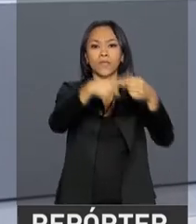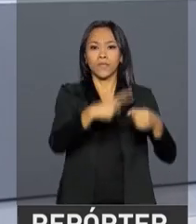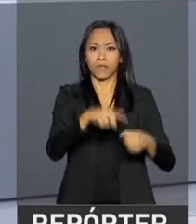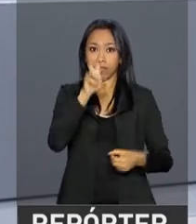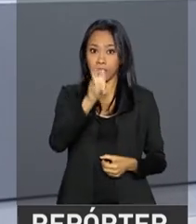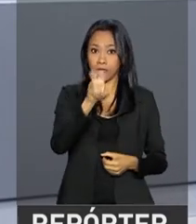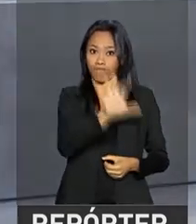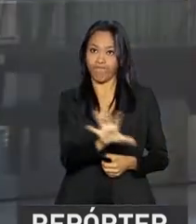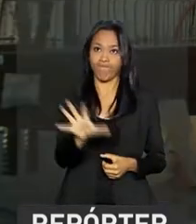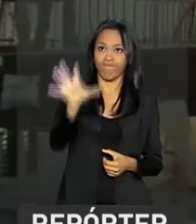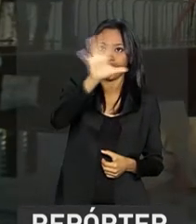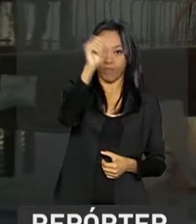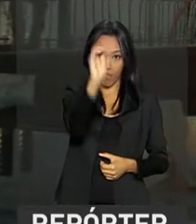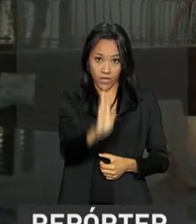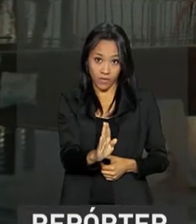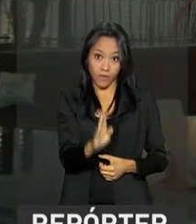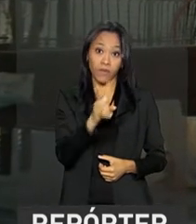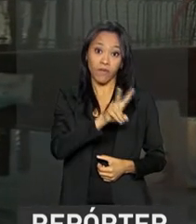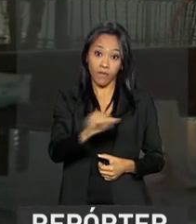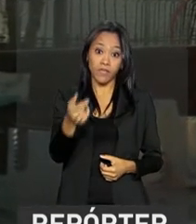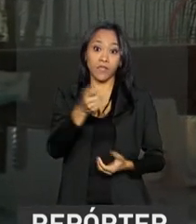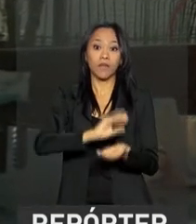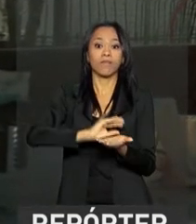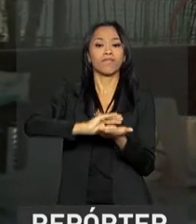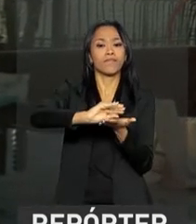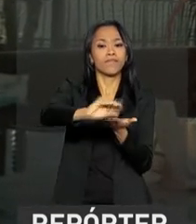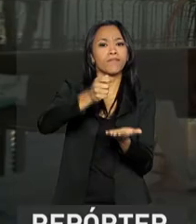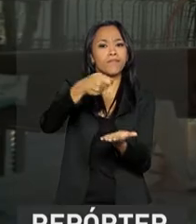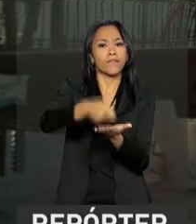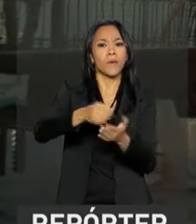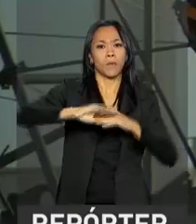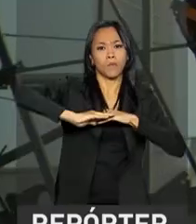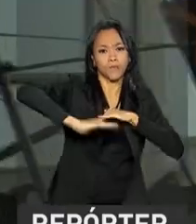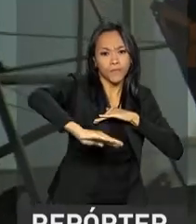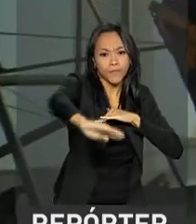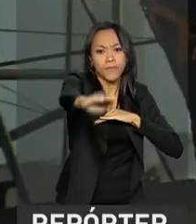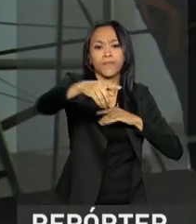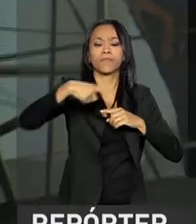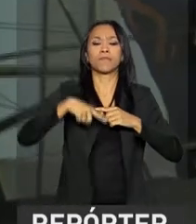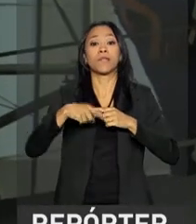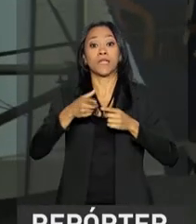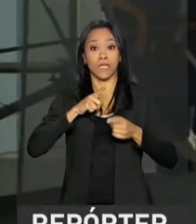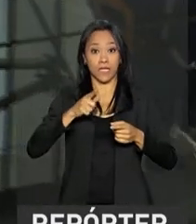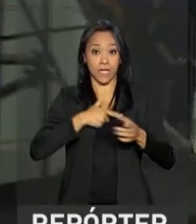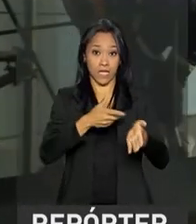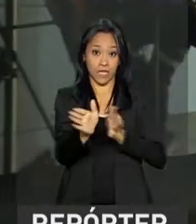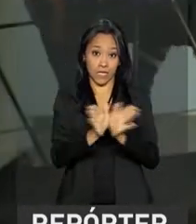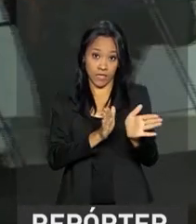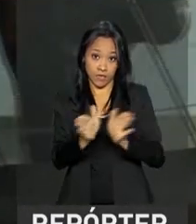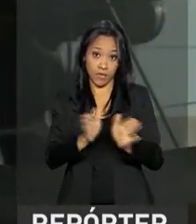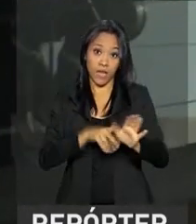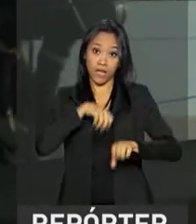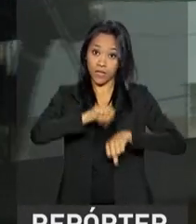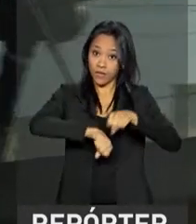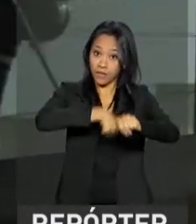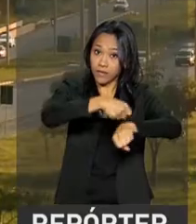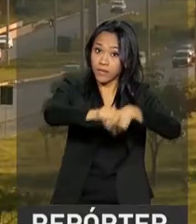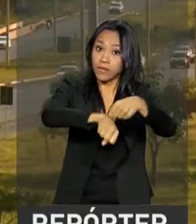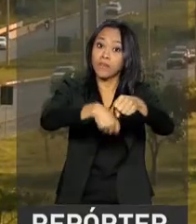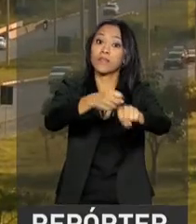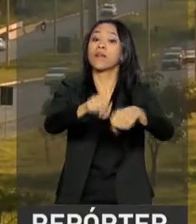do país serão financiadas obras de pavimentação de vias urbanas calçadas com acessibilidade ciclovias